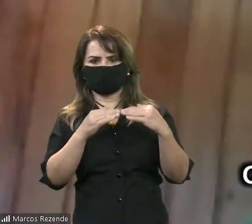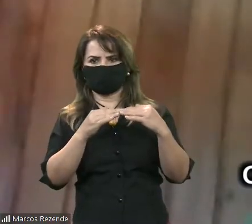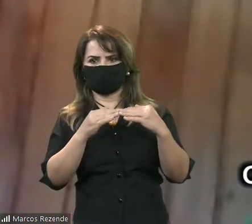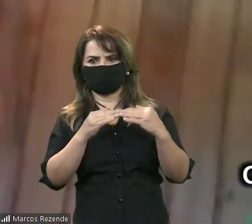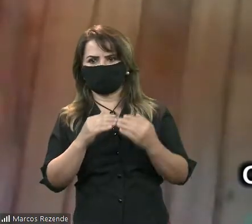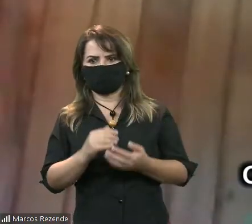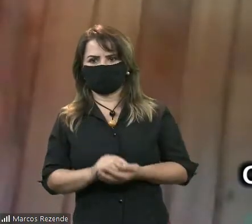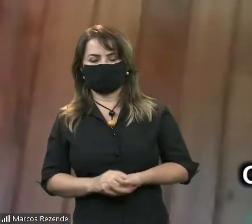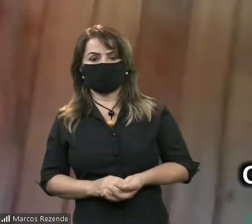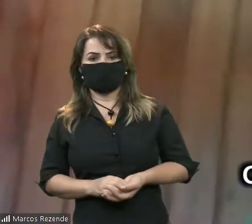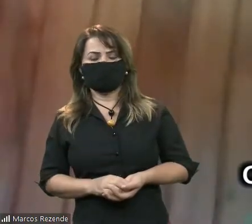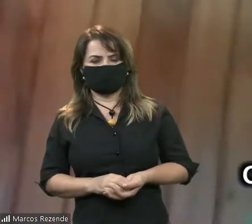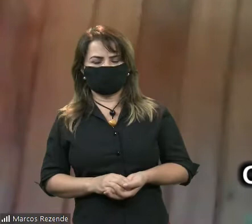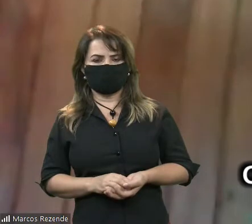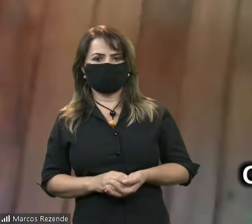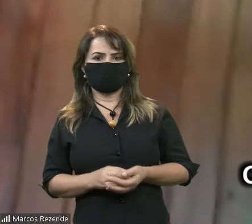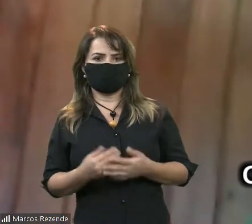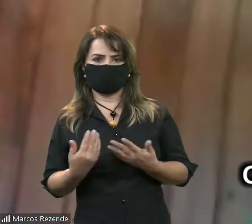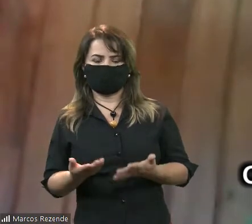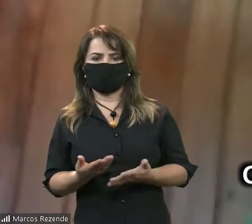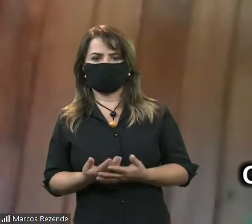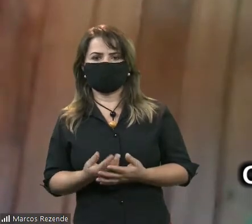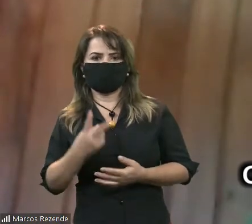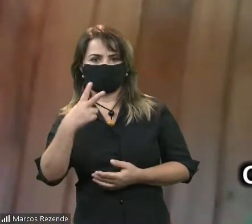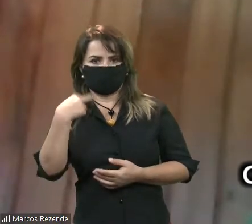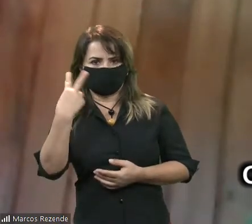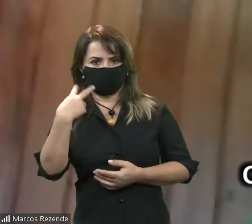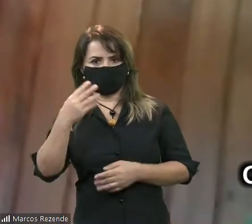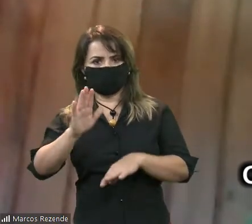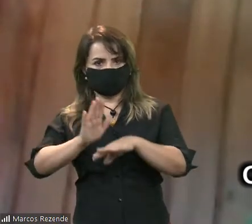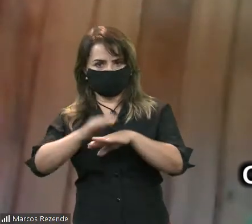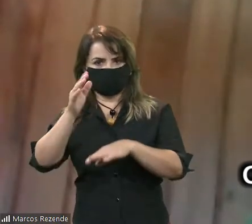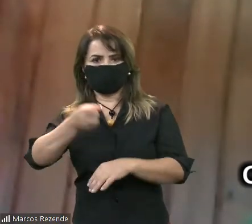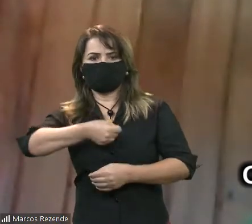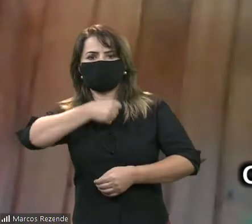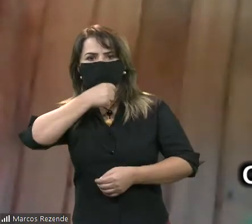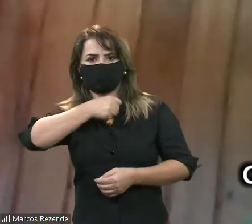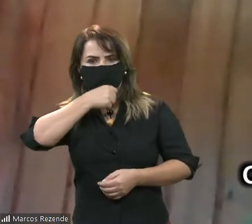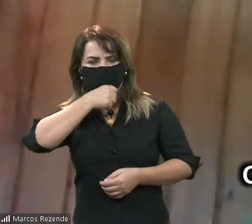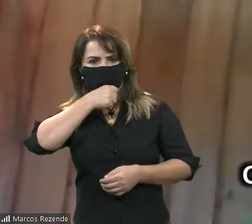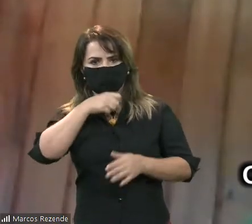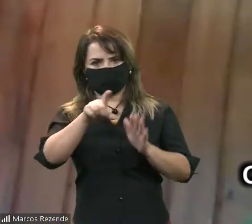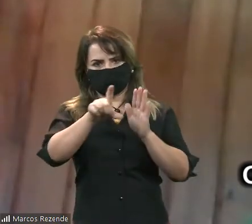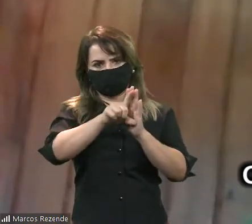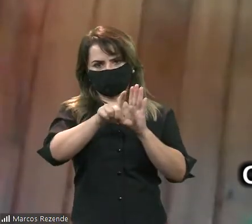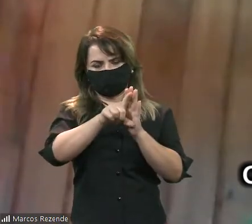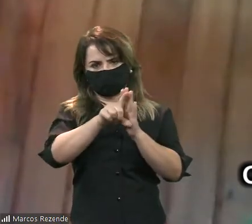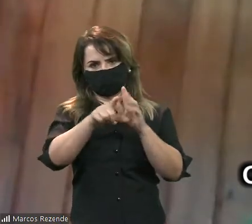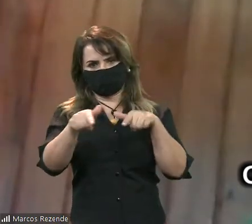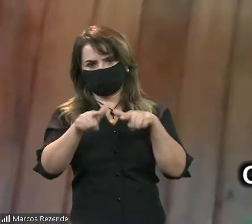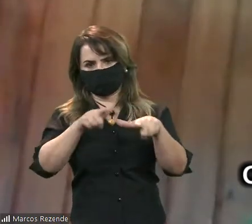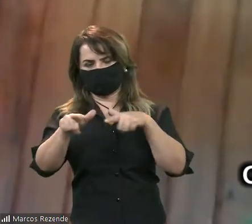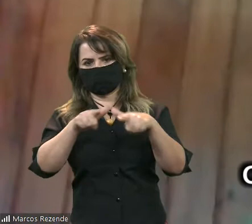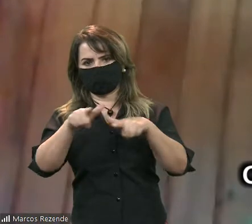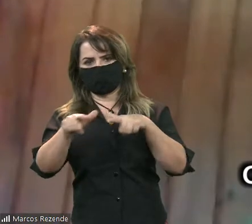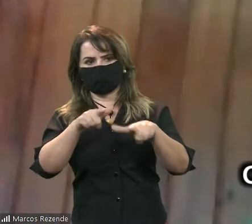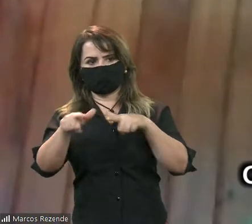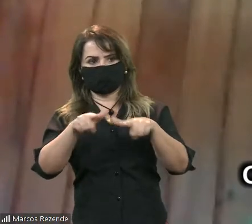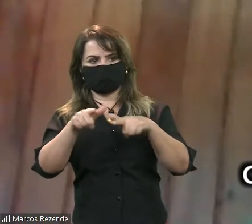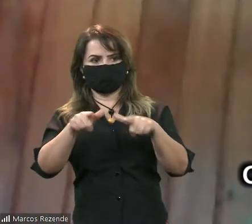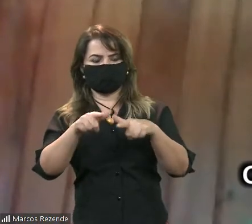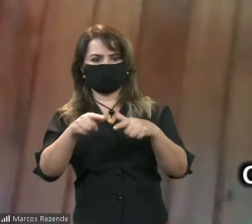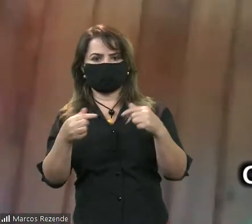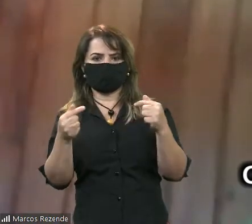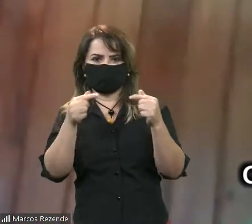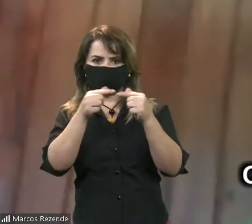os de maior número de legislaturas. O vereador mais idoso em legislaturas, segundo a interpretação combinada